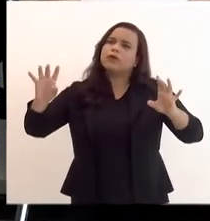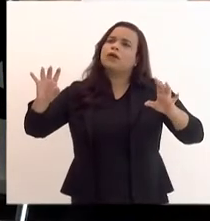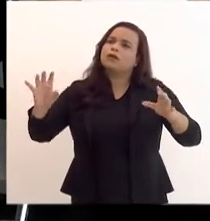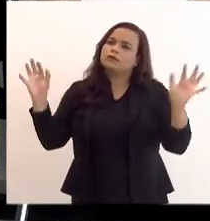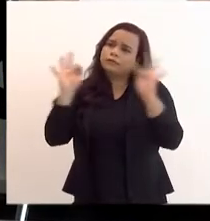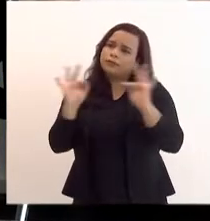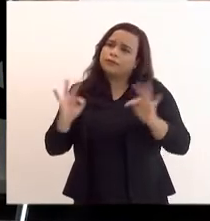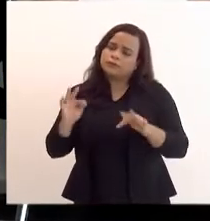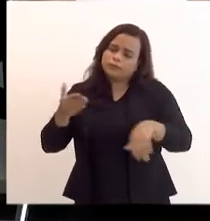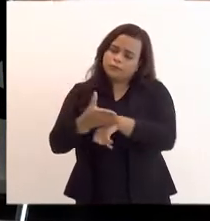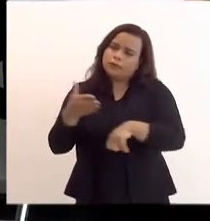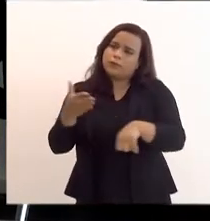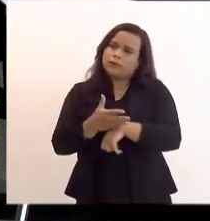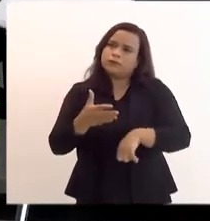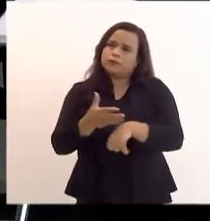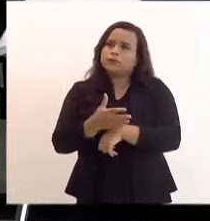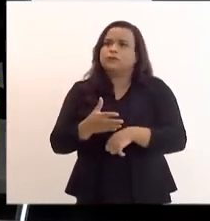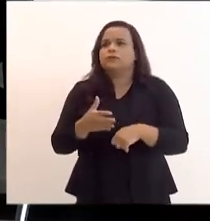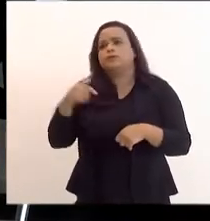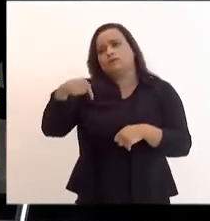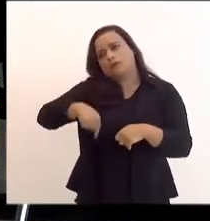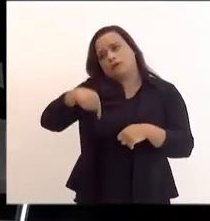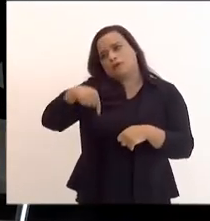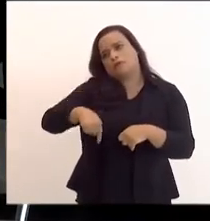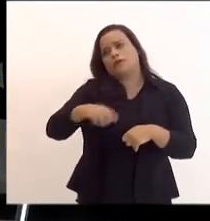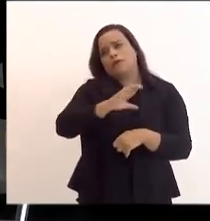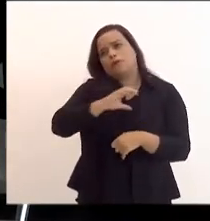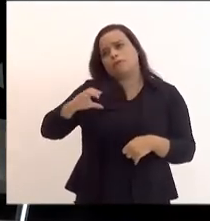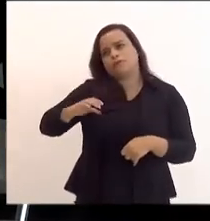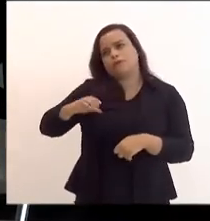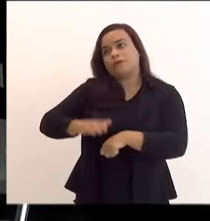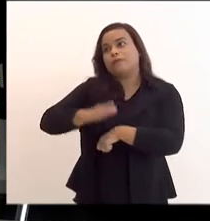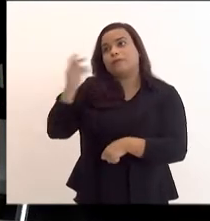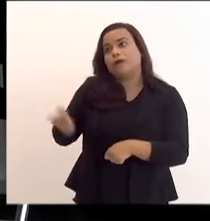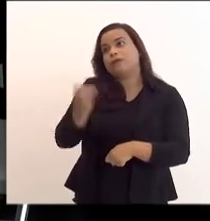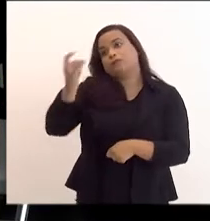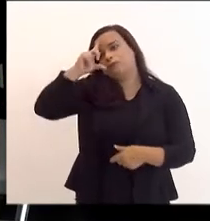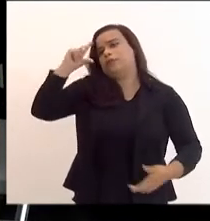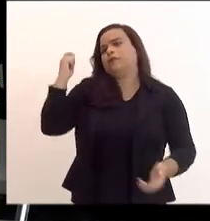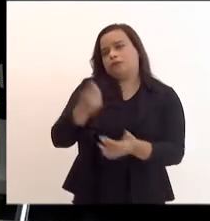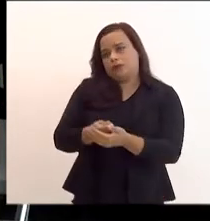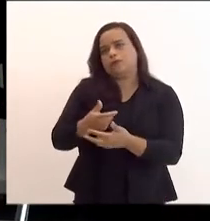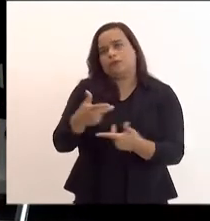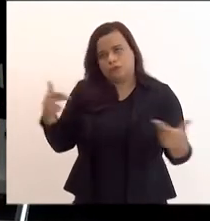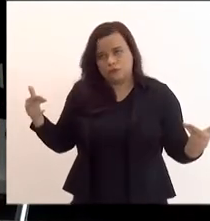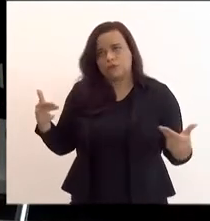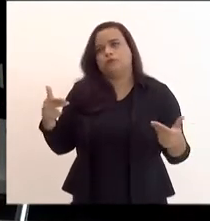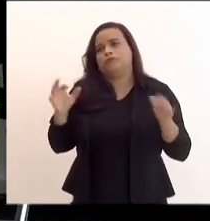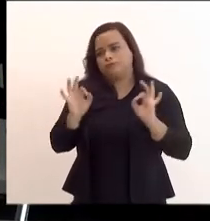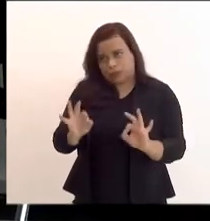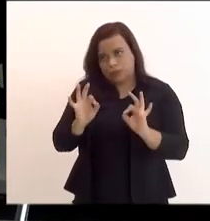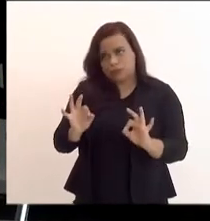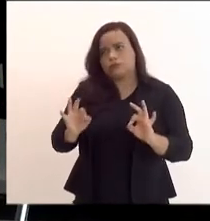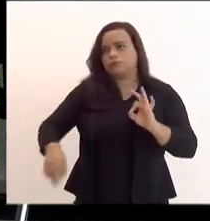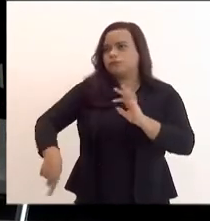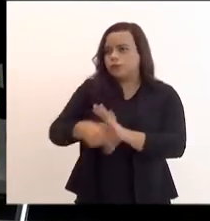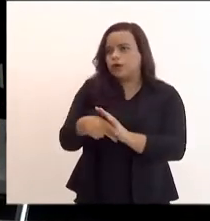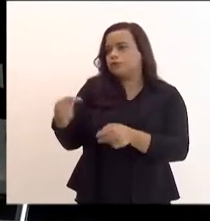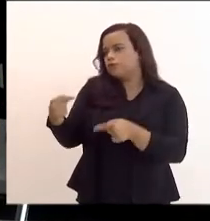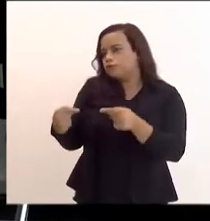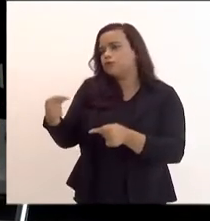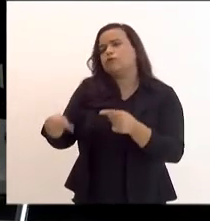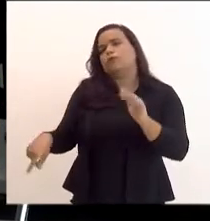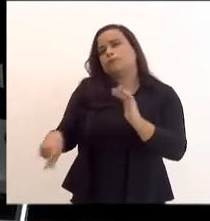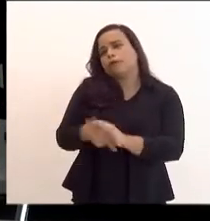de fazer parte da comissão mais importante da casa. A que define efetivamente o rumo das discussões, das